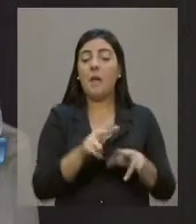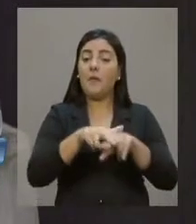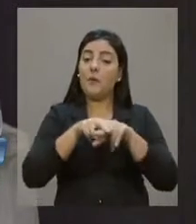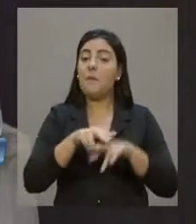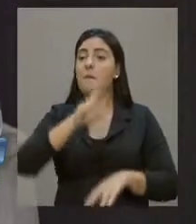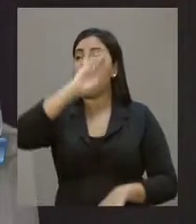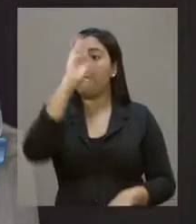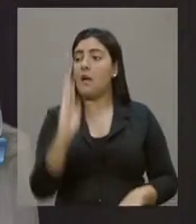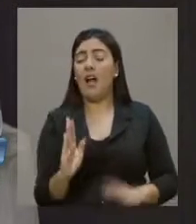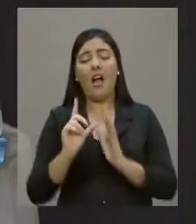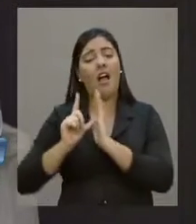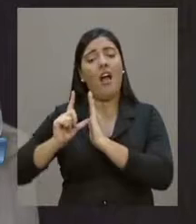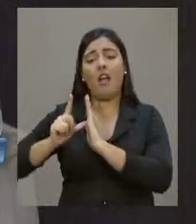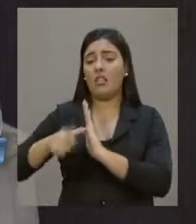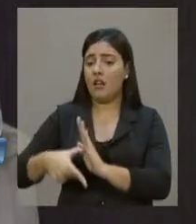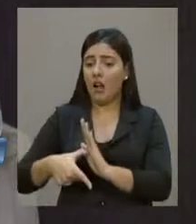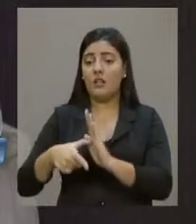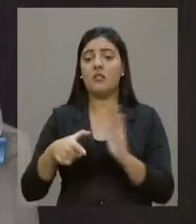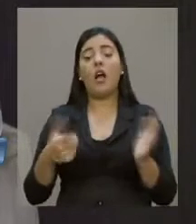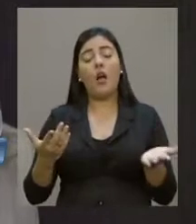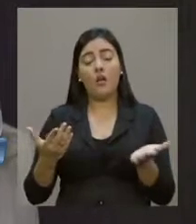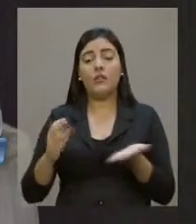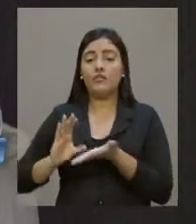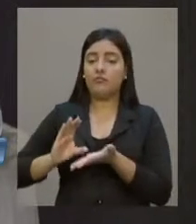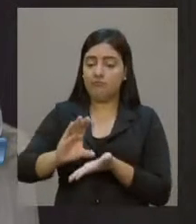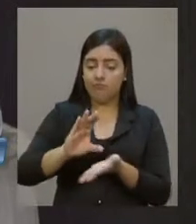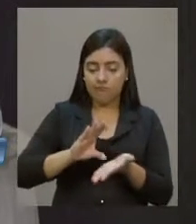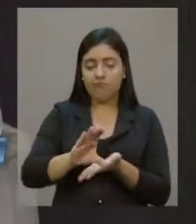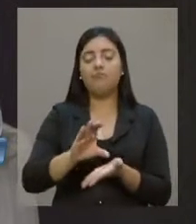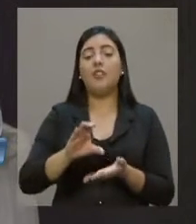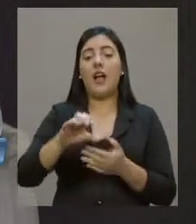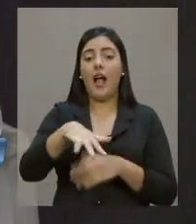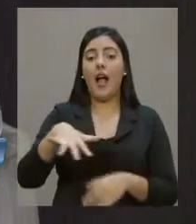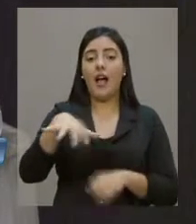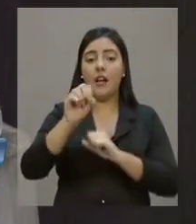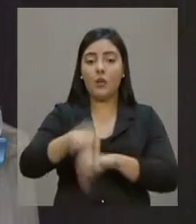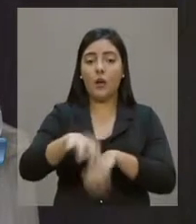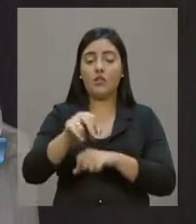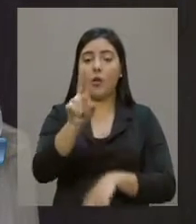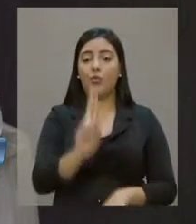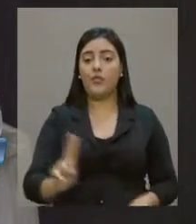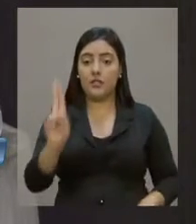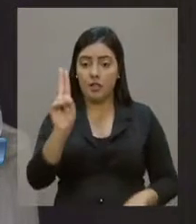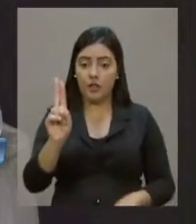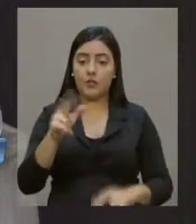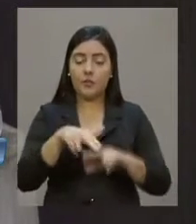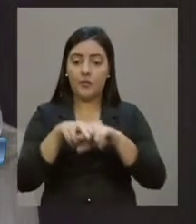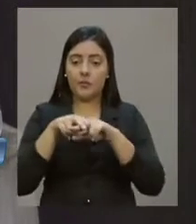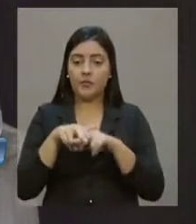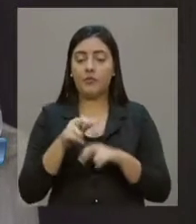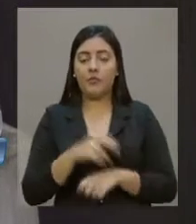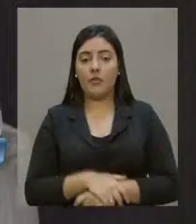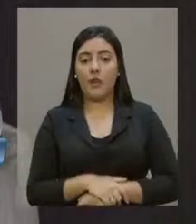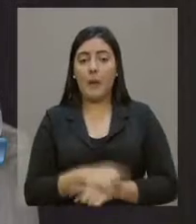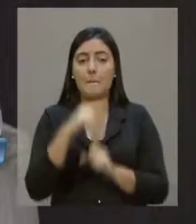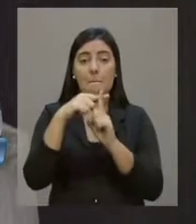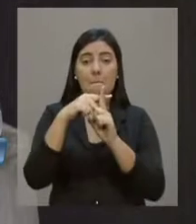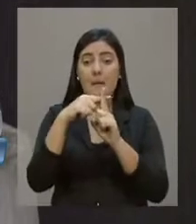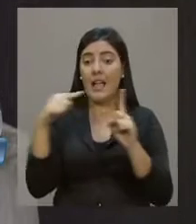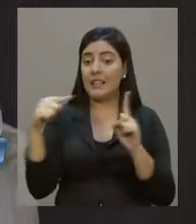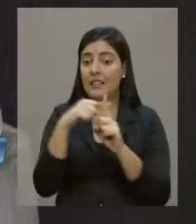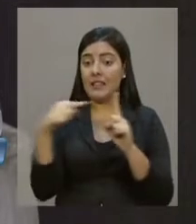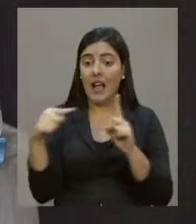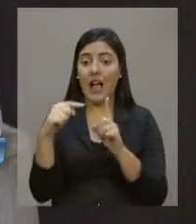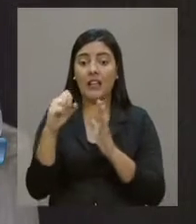Brasil, tardiamente, investe em universidades. Na verdade, só na segunda metade do século XX é